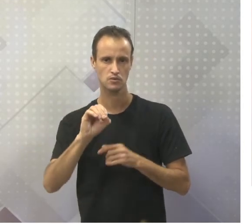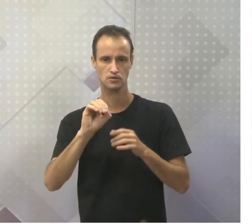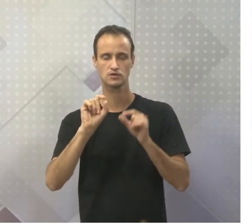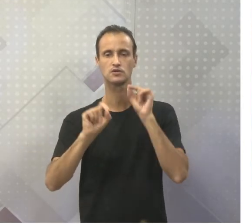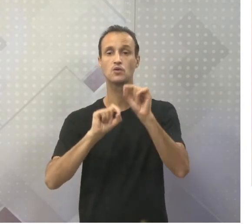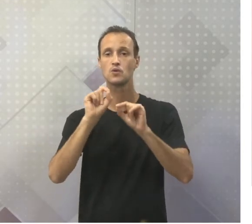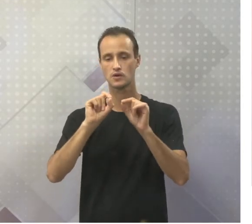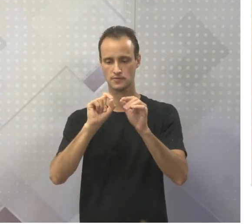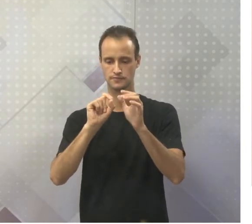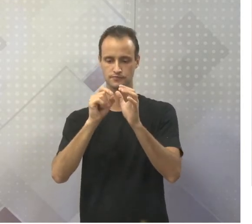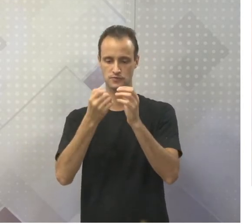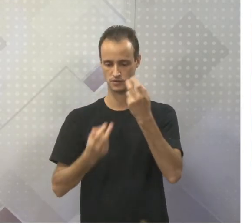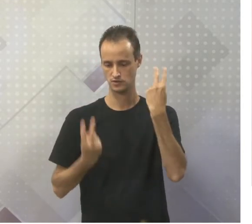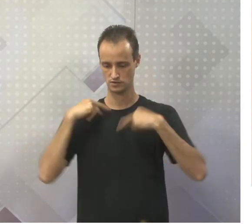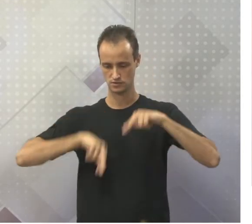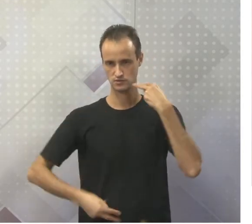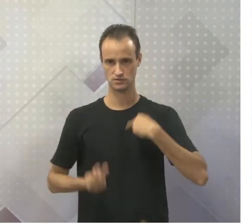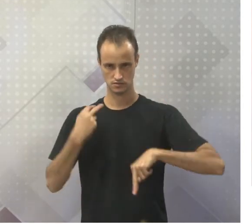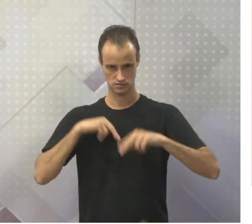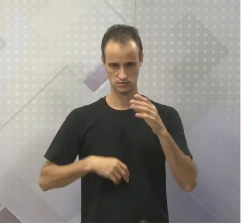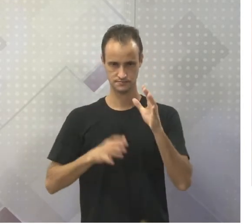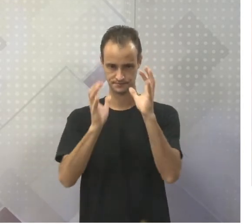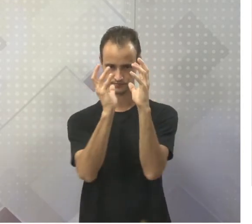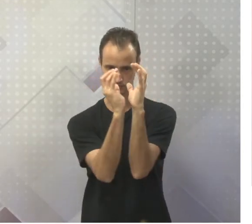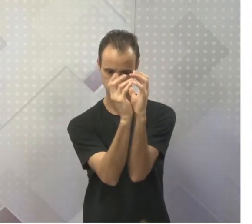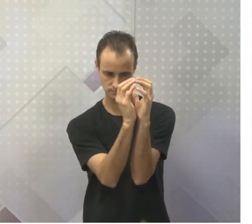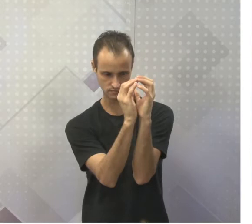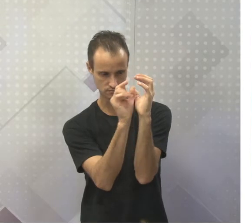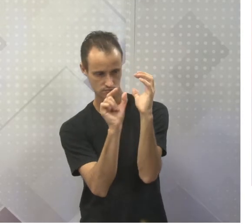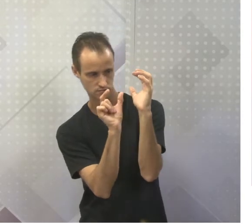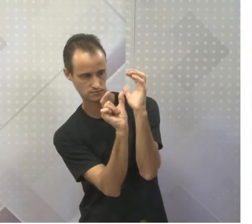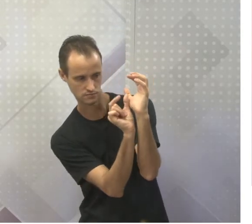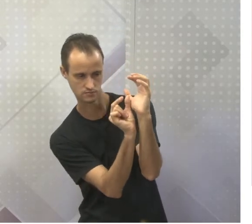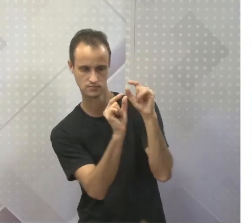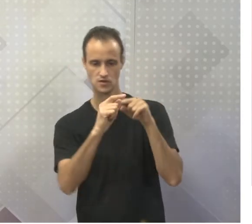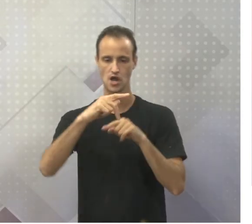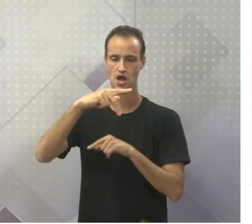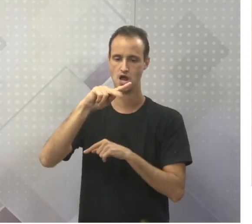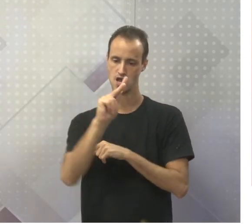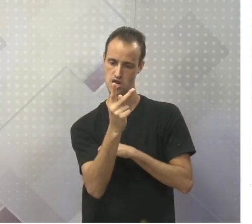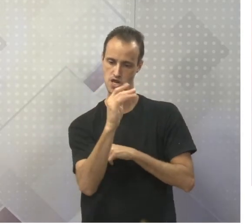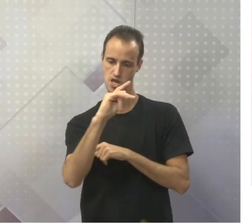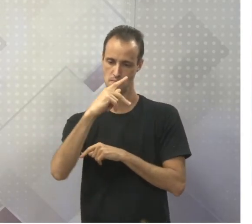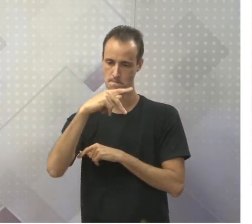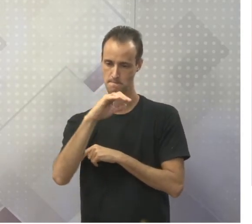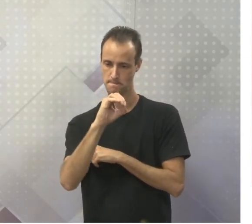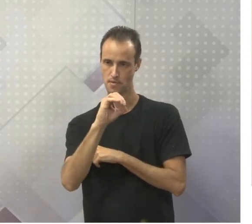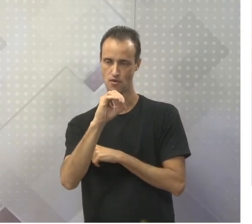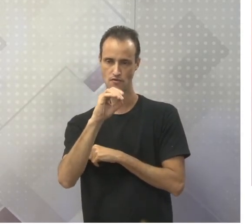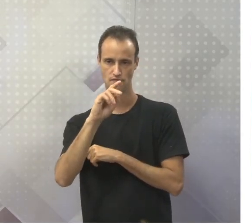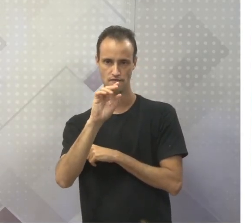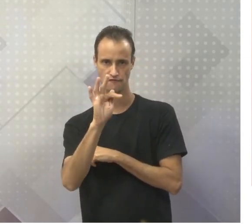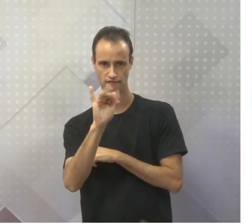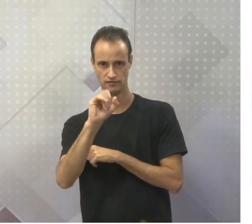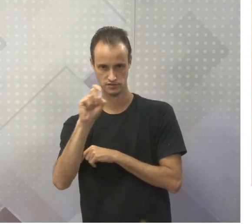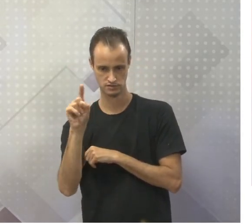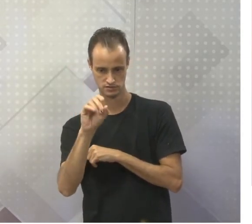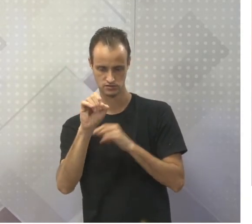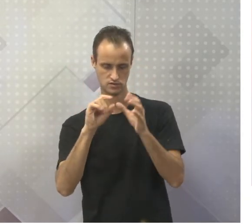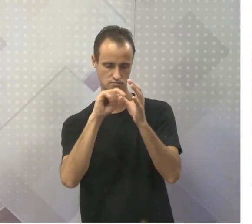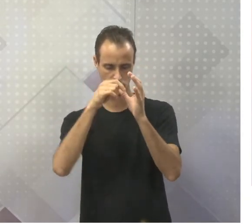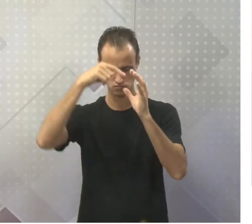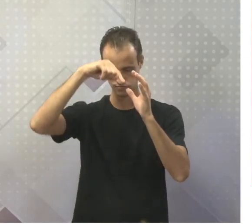hipófise. A hipófise é uma glândula que você tem aqui no cérebro. E essa glândula vai produzir a testosterona.